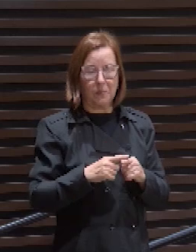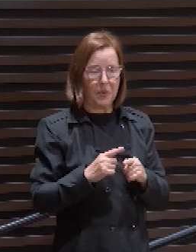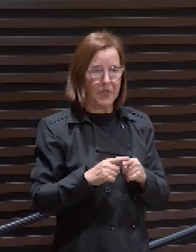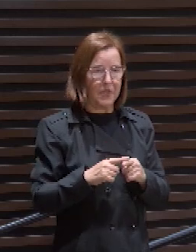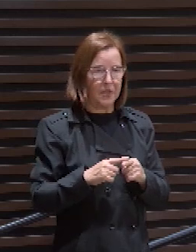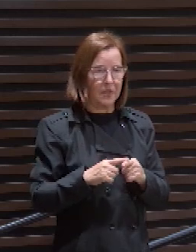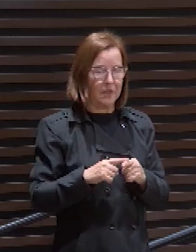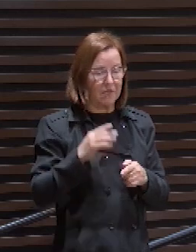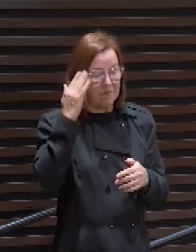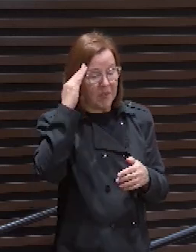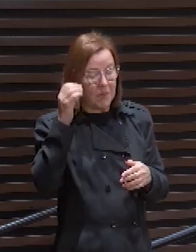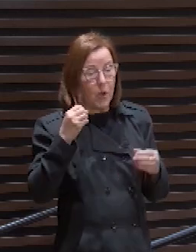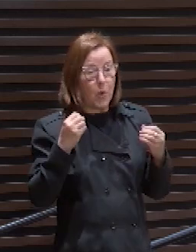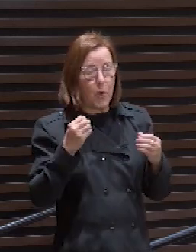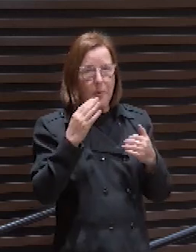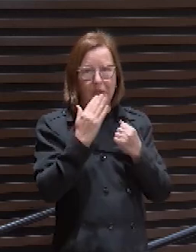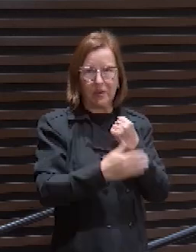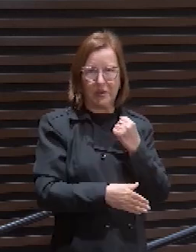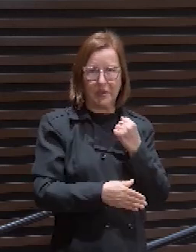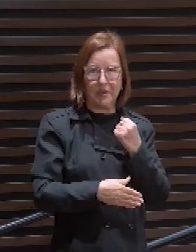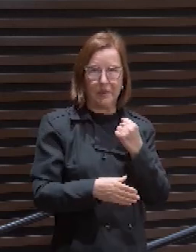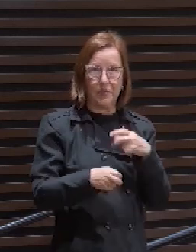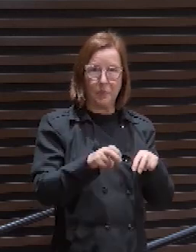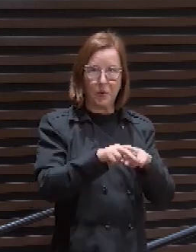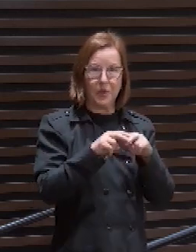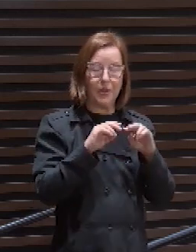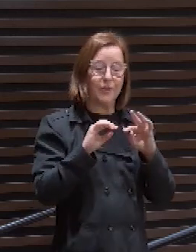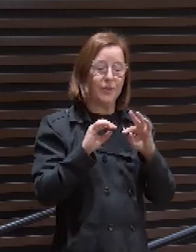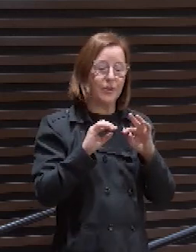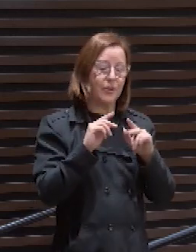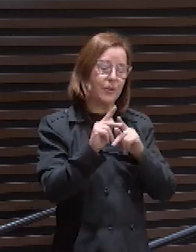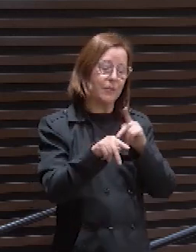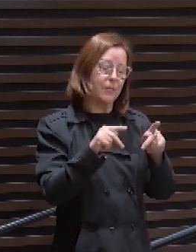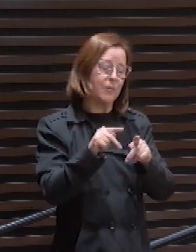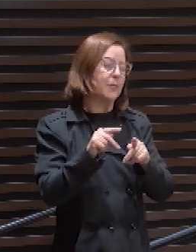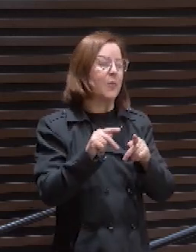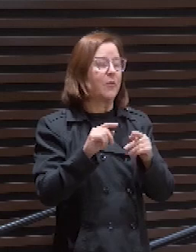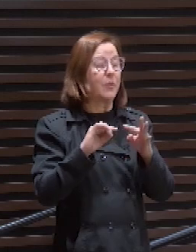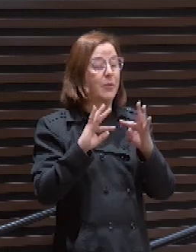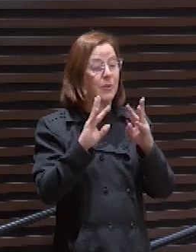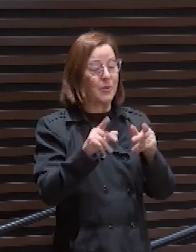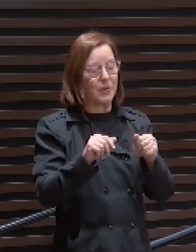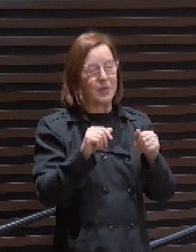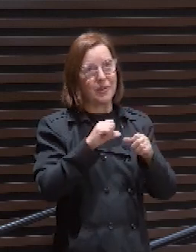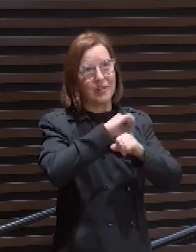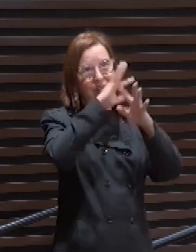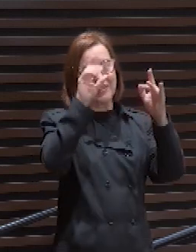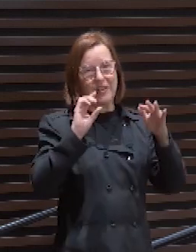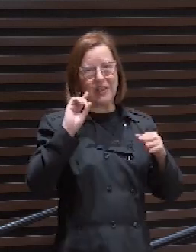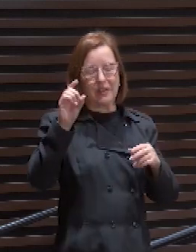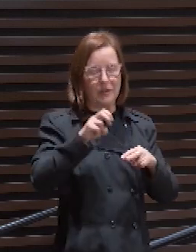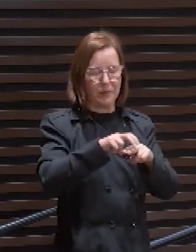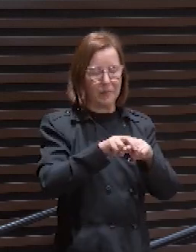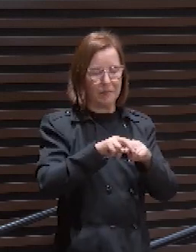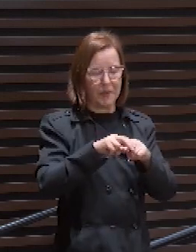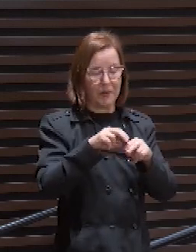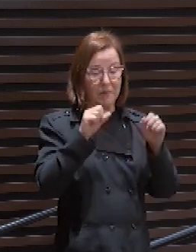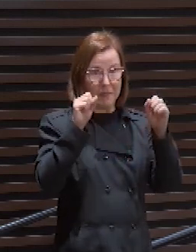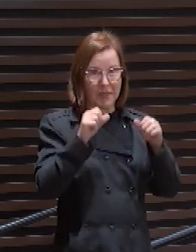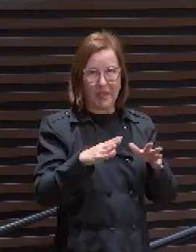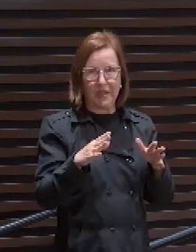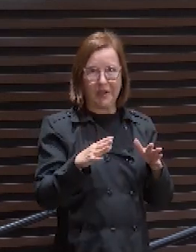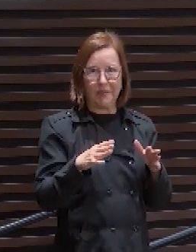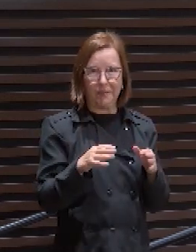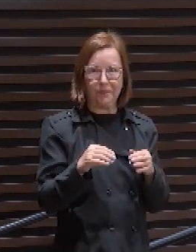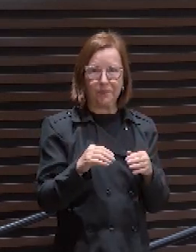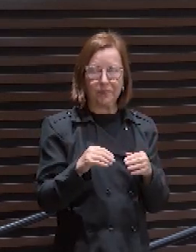causa do povo, porque todos glorificavam a Deus pelo que acontecera. Ora, tinha mais de 40 anos aquele em quem se